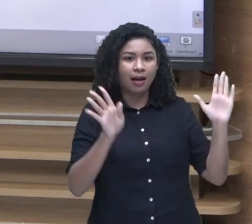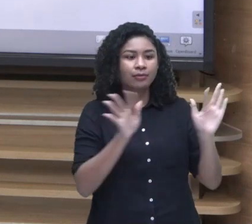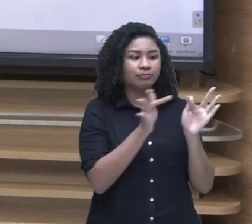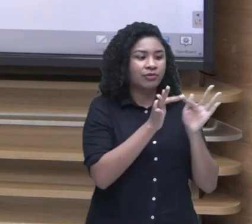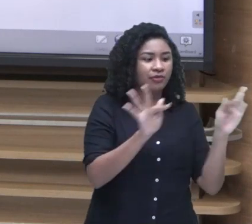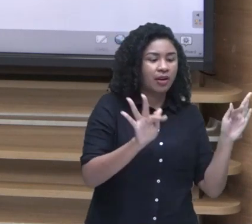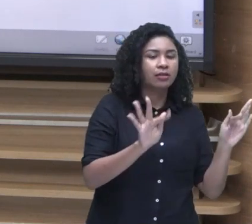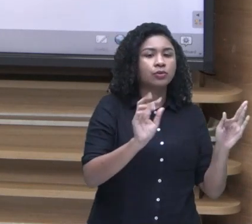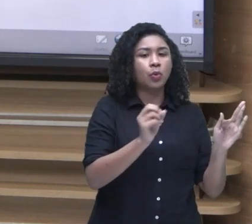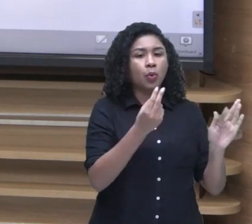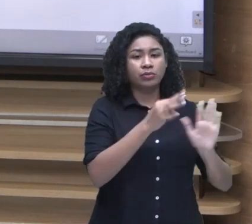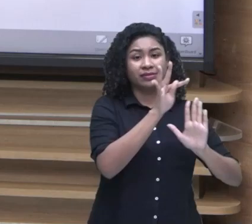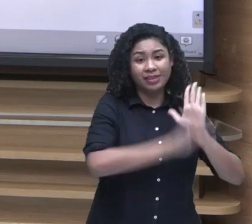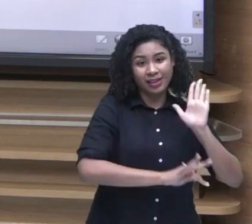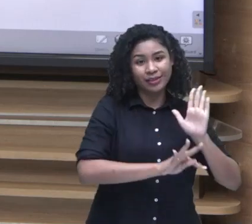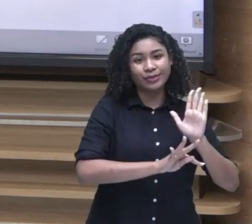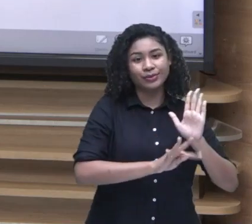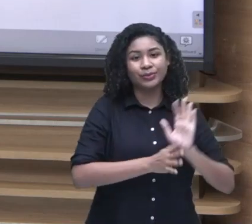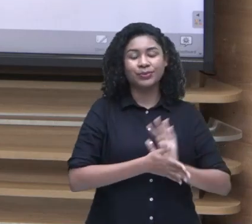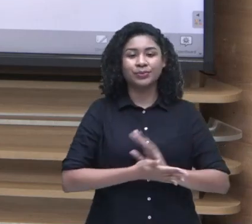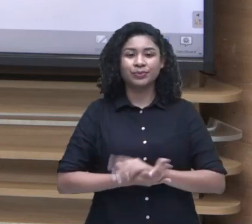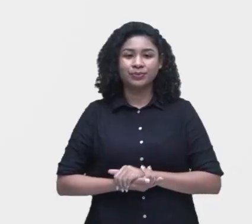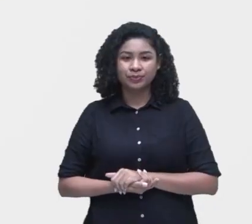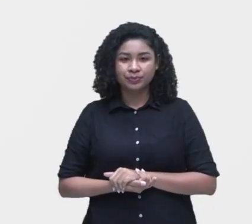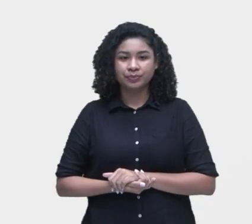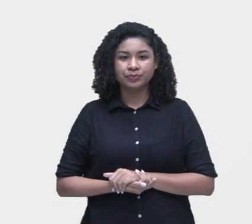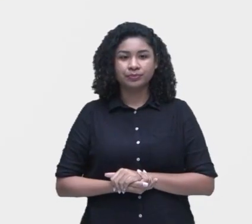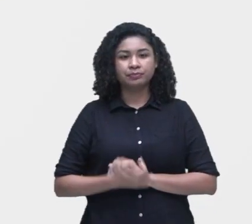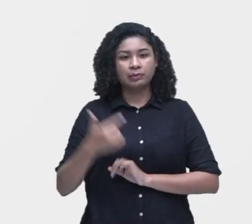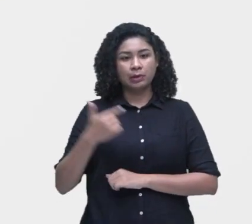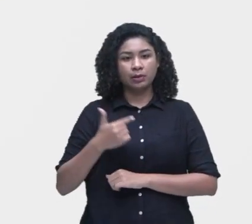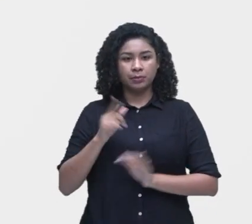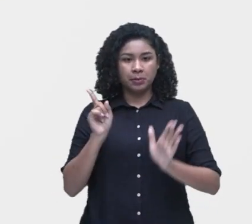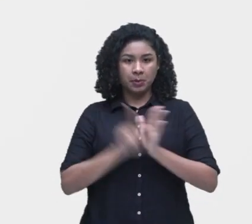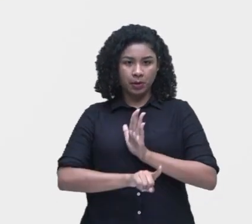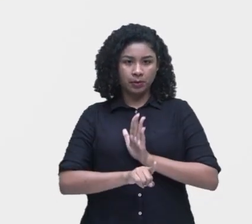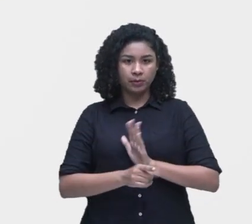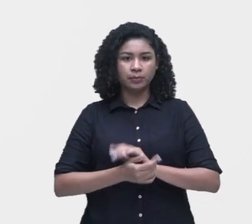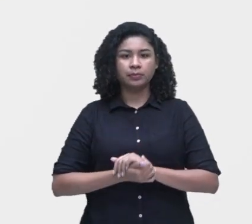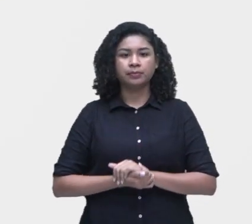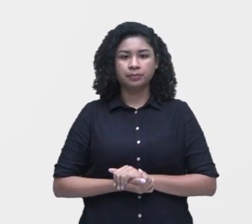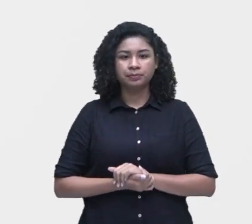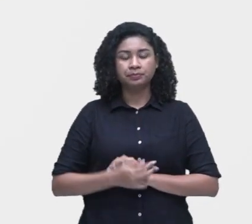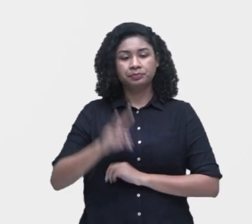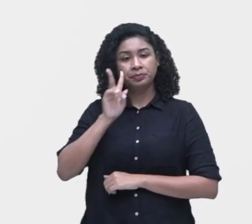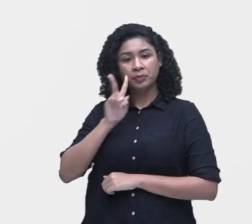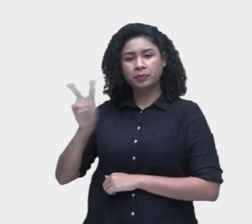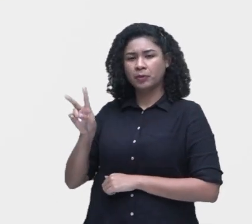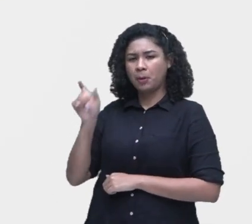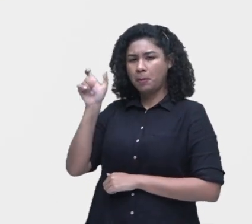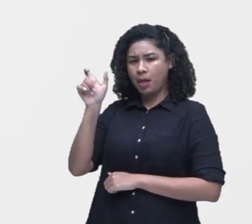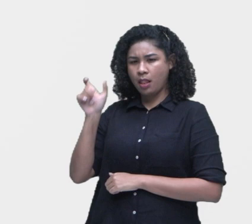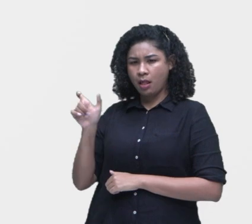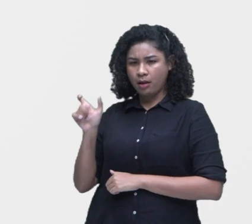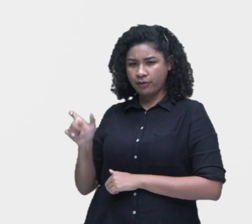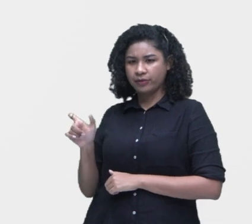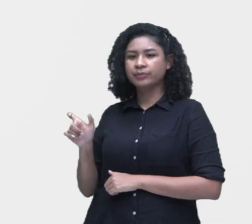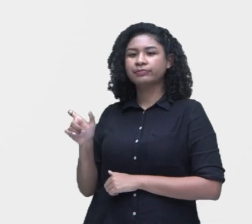frase, né, ou em um texto. A segunda questão, observa as palavras